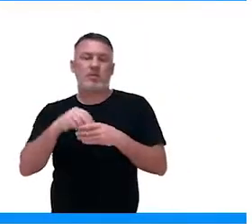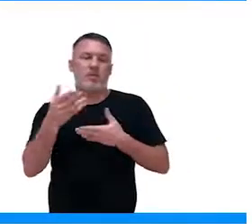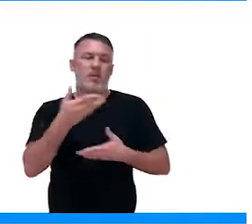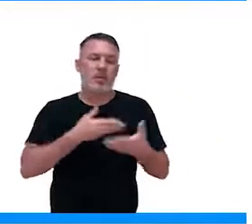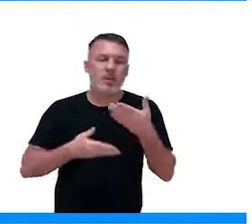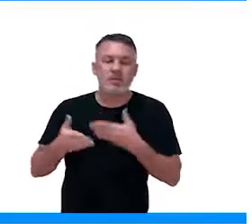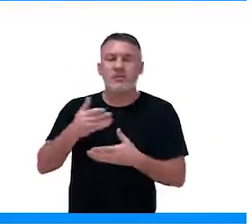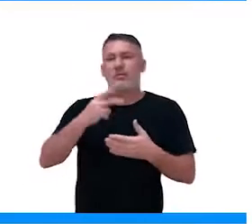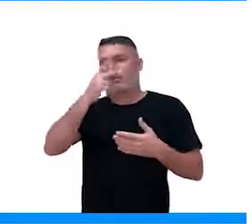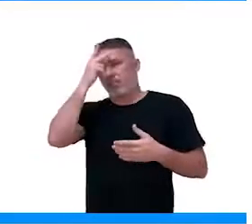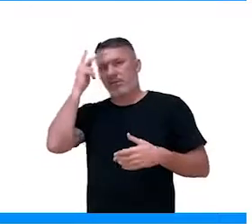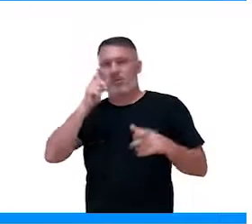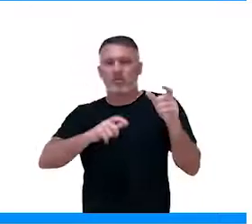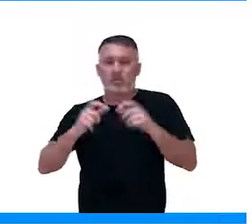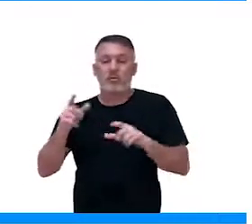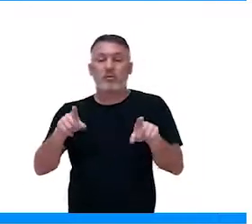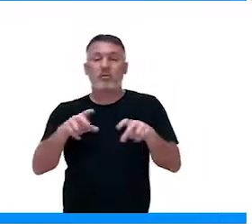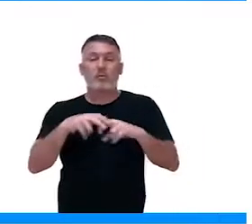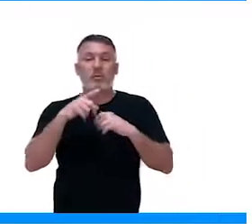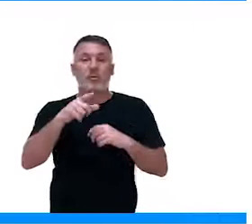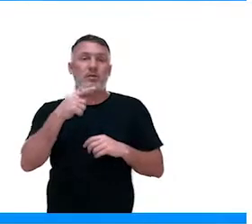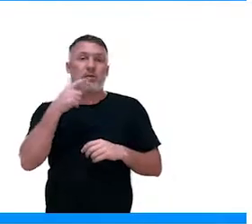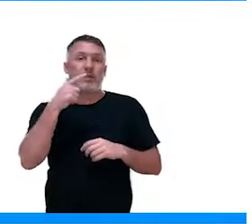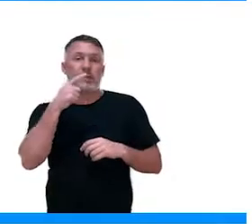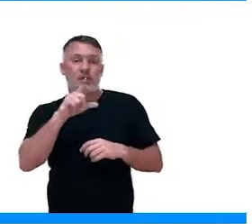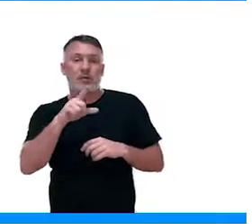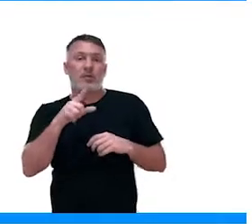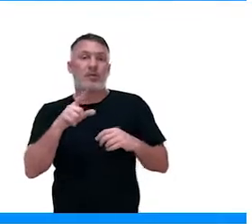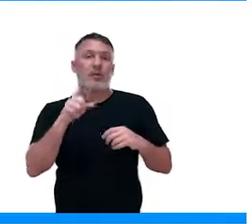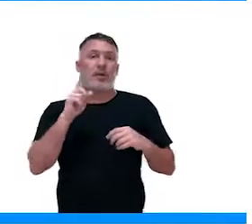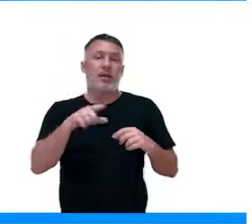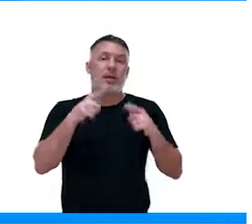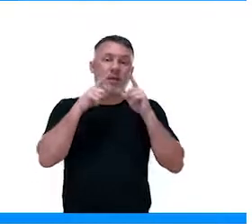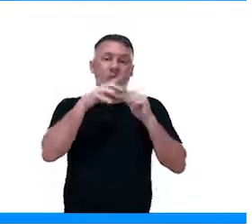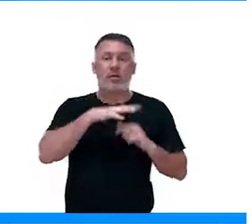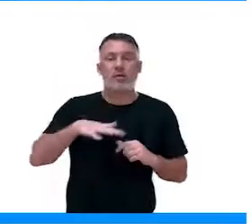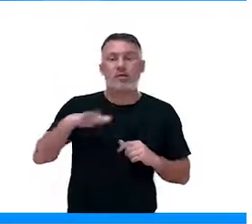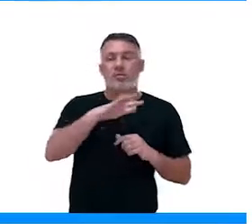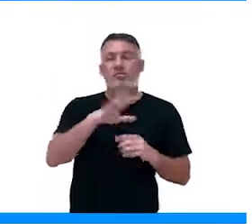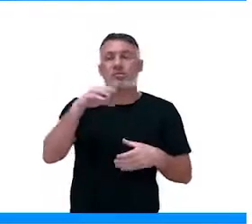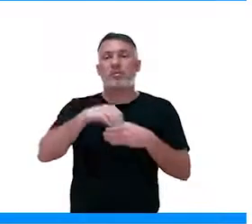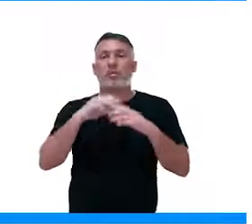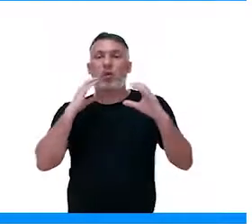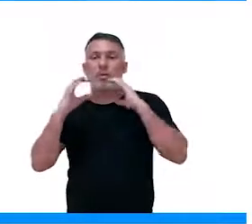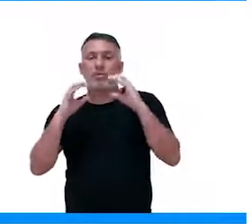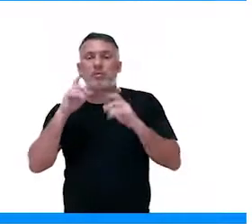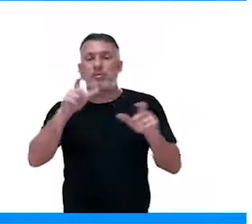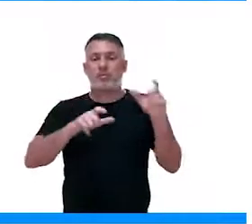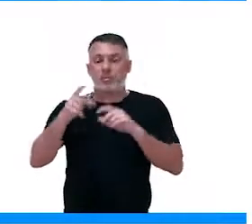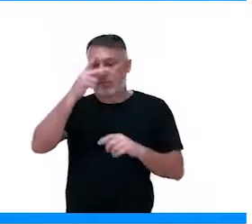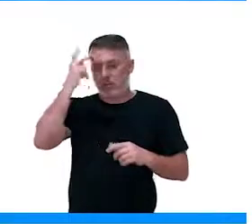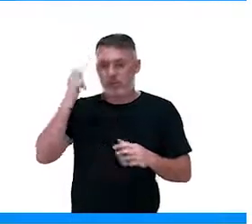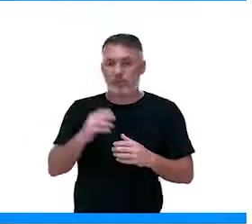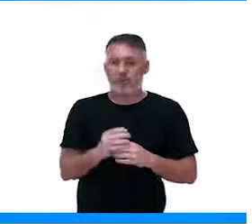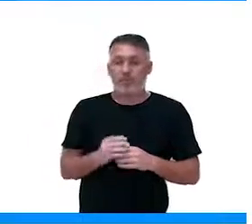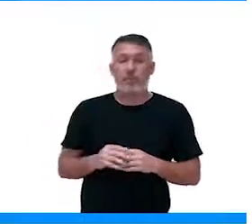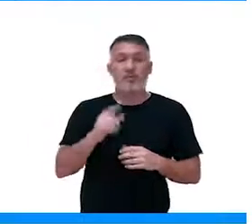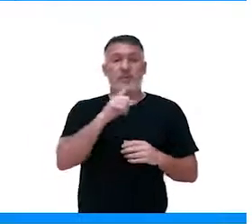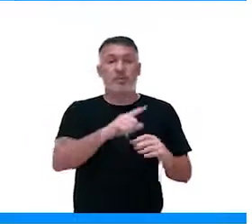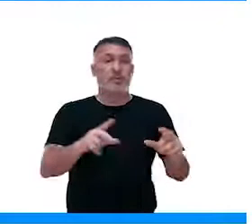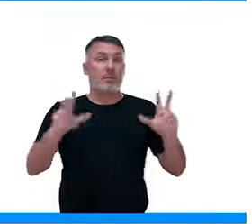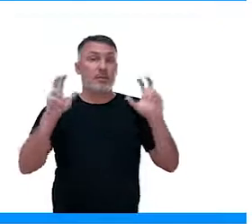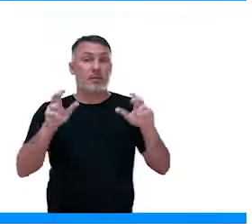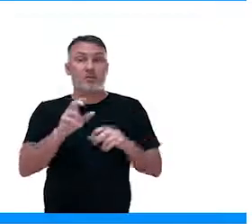Comunicação, interação entre as pessoas, né? E a língua e a linguagem é o mecanismo, é o meio com que a gente se comunica com as pessoas. O